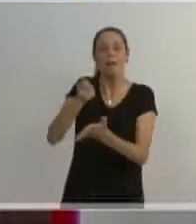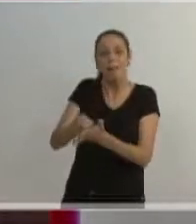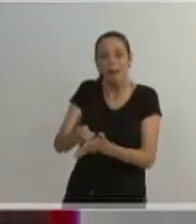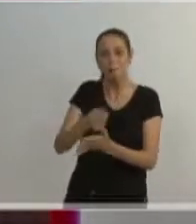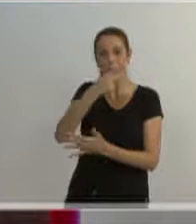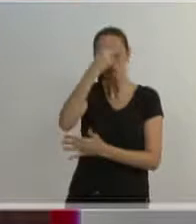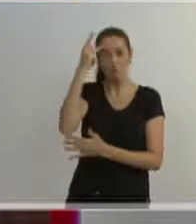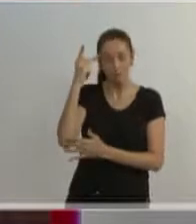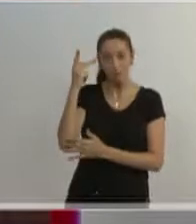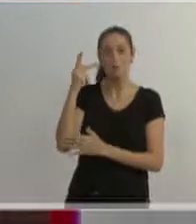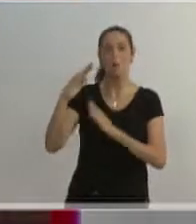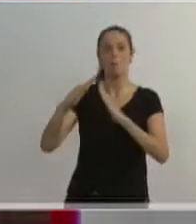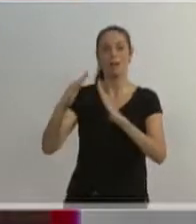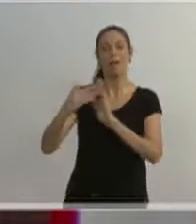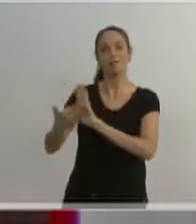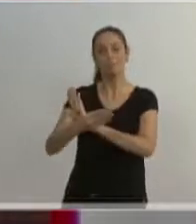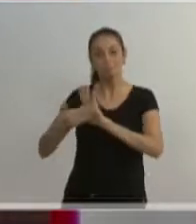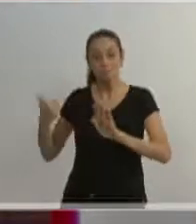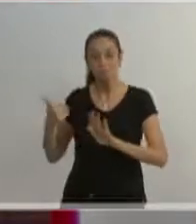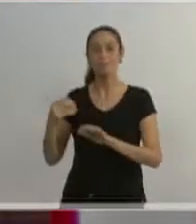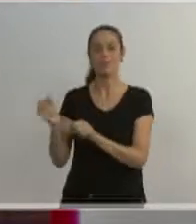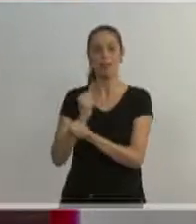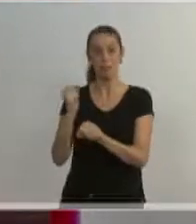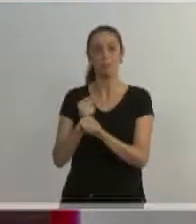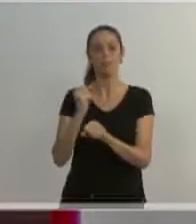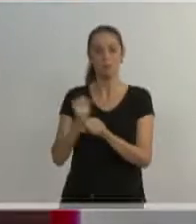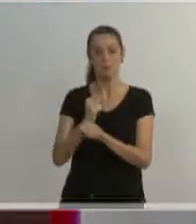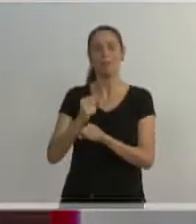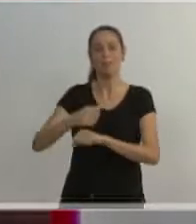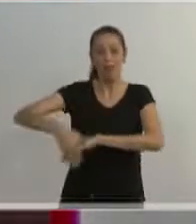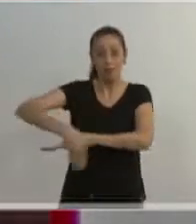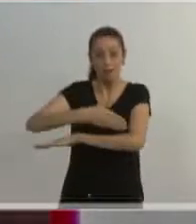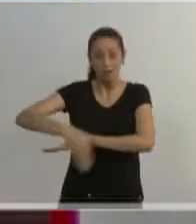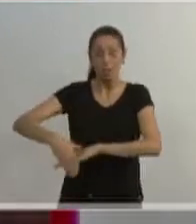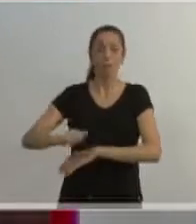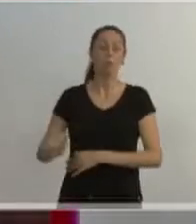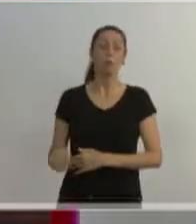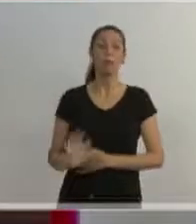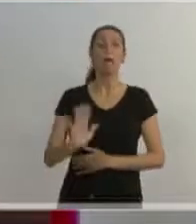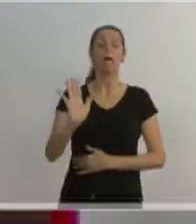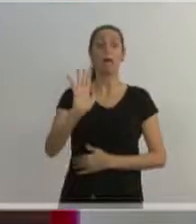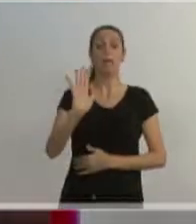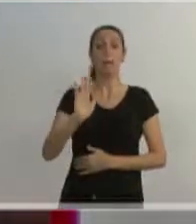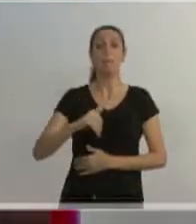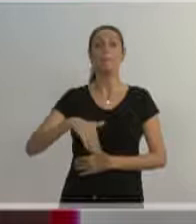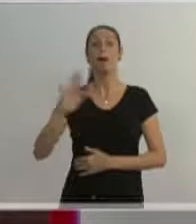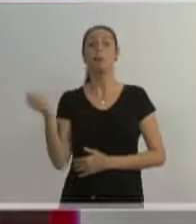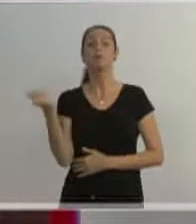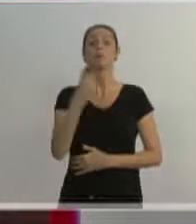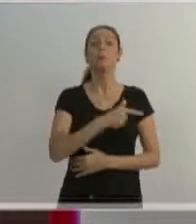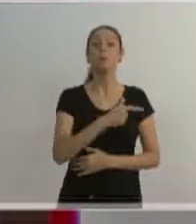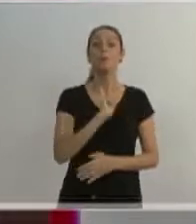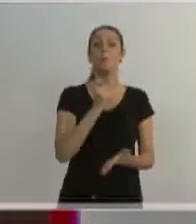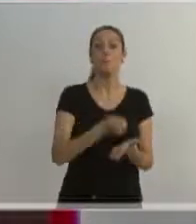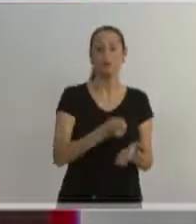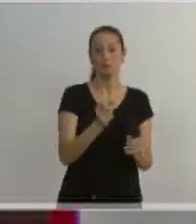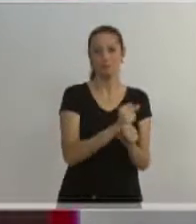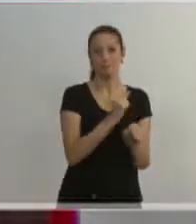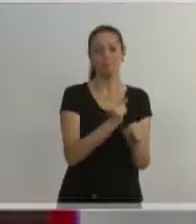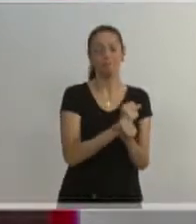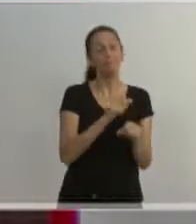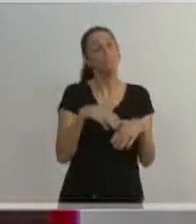para a realização ao para a viabilização dessa obra é muito mais do que o valor da obra em si mas enfim